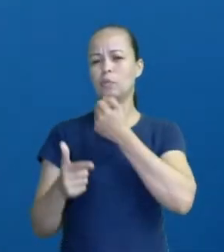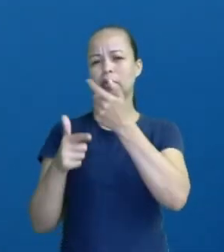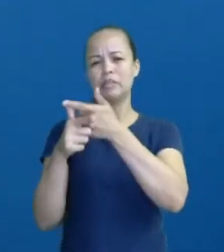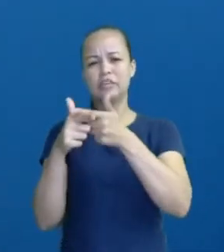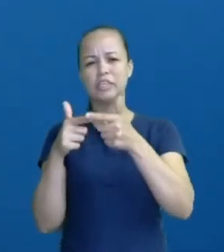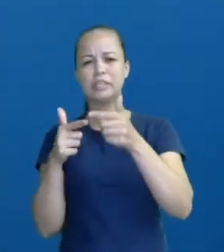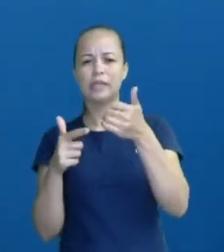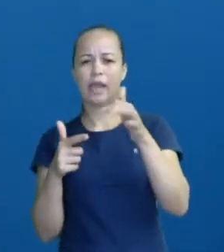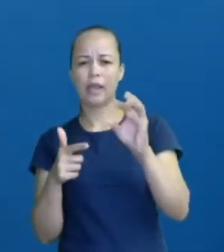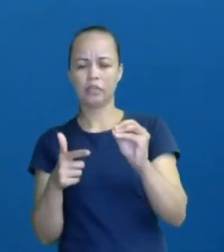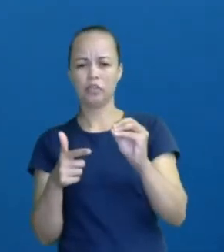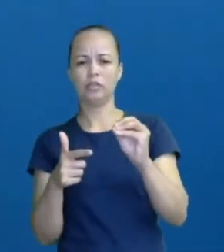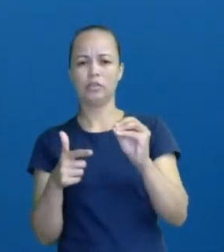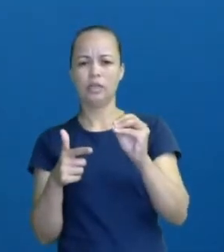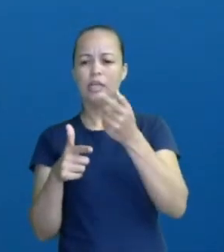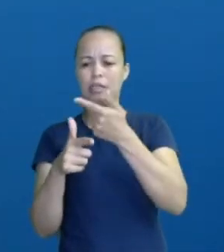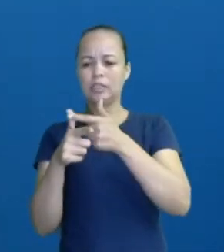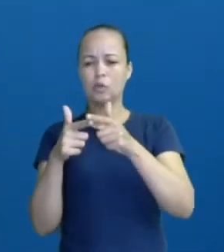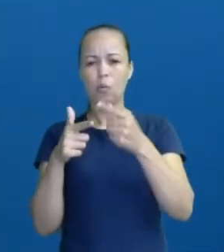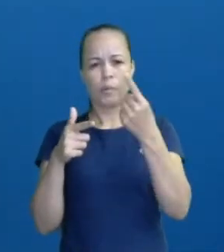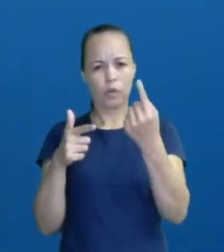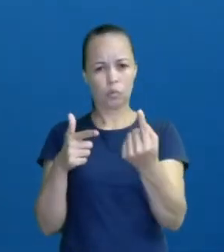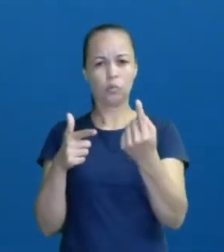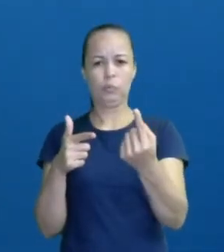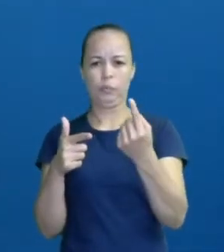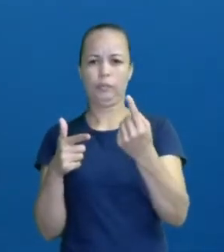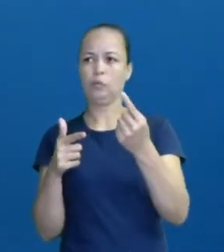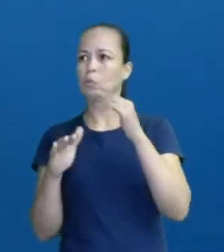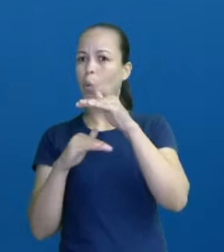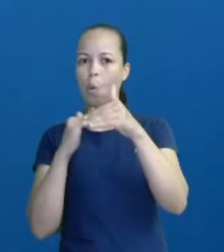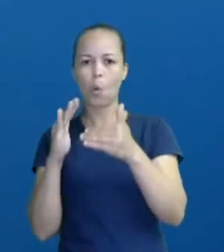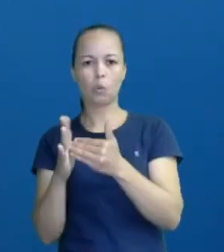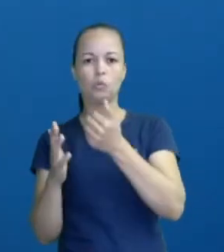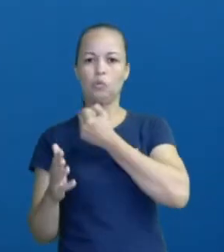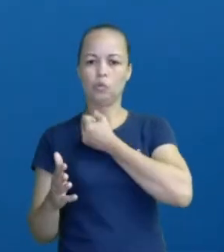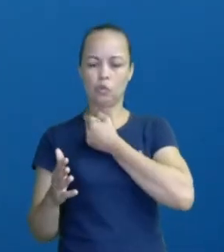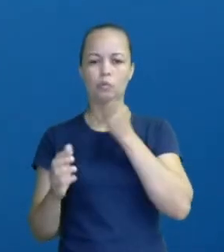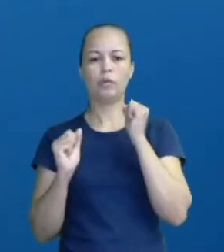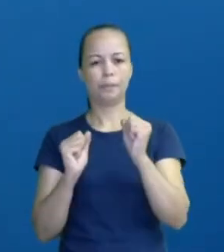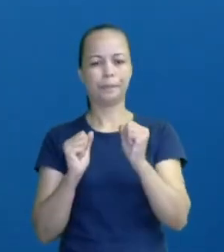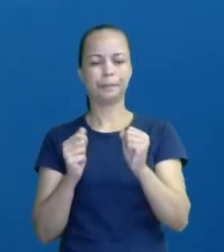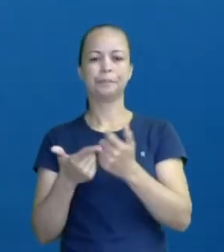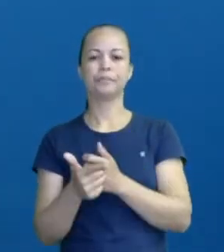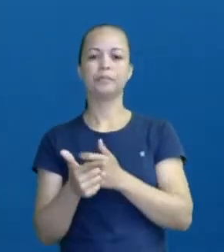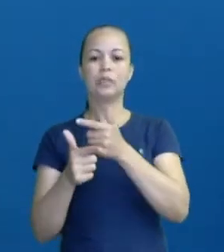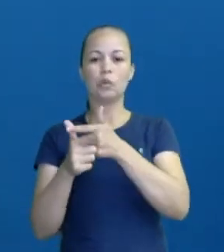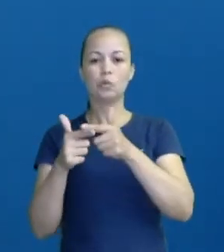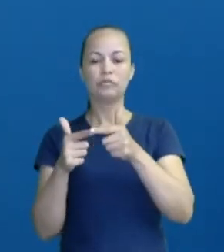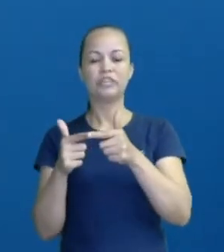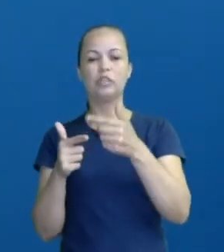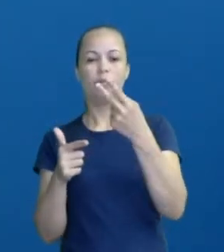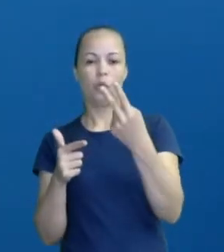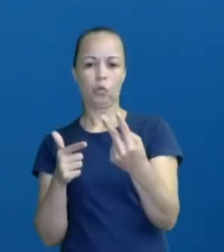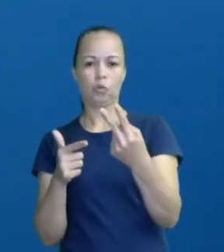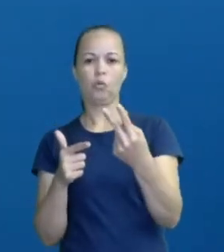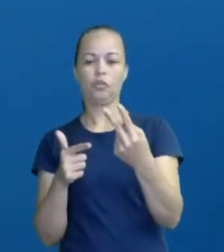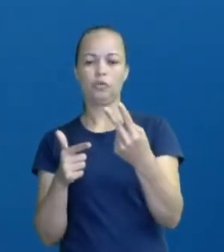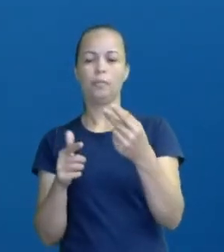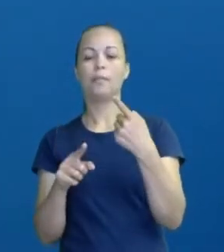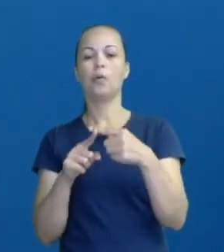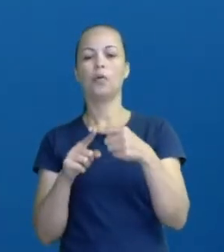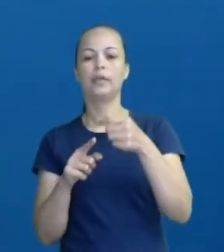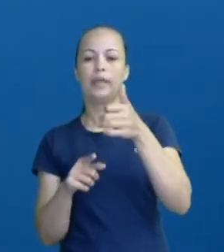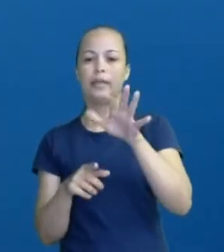número 1, que aliás o número 1 pode dividir todos os números, tá certo? O número 2, porque 10 é